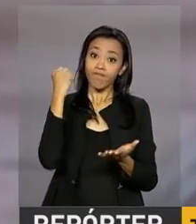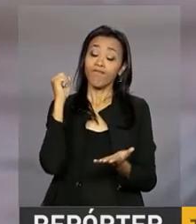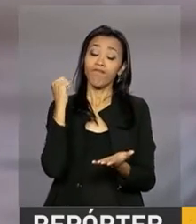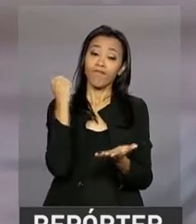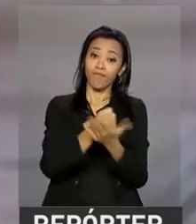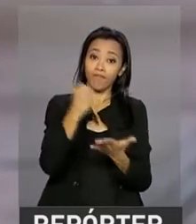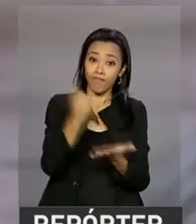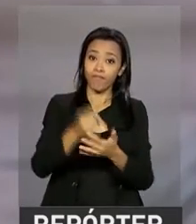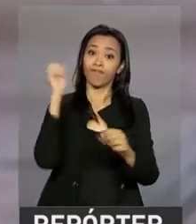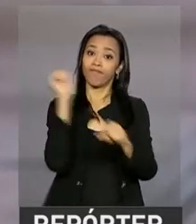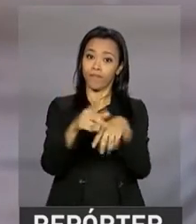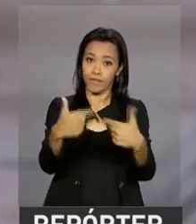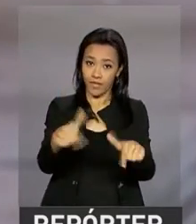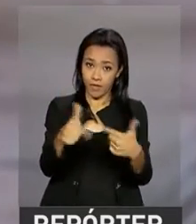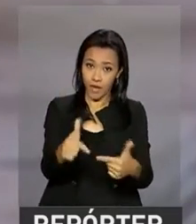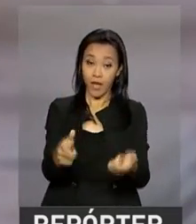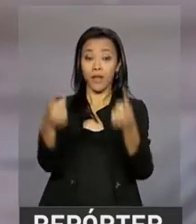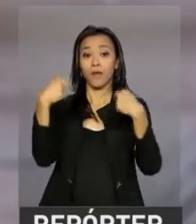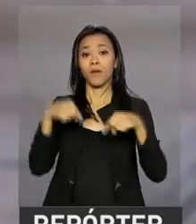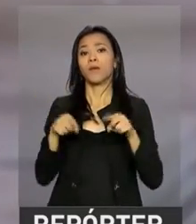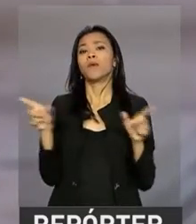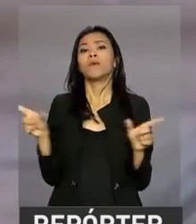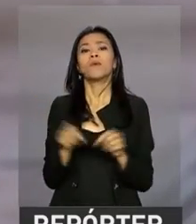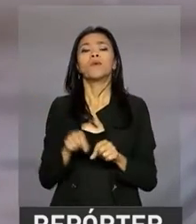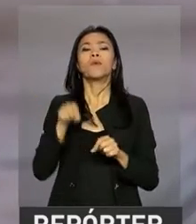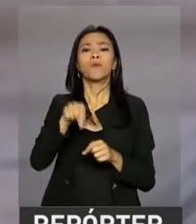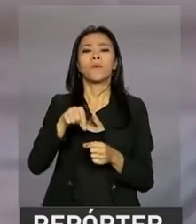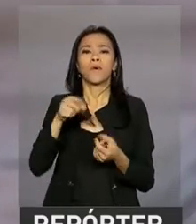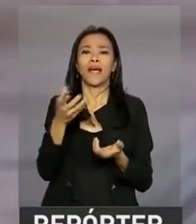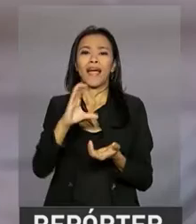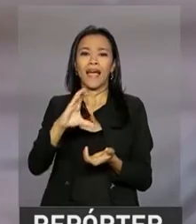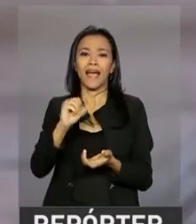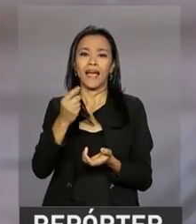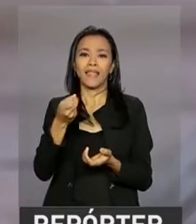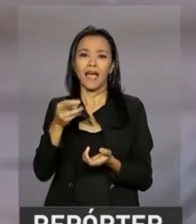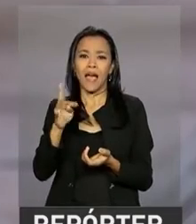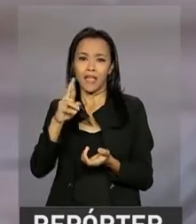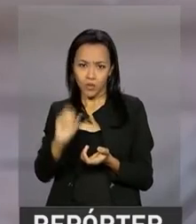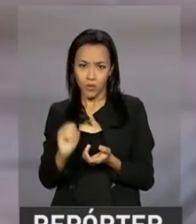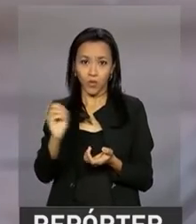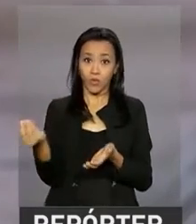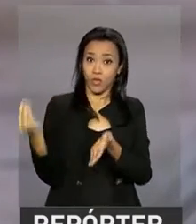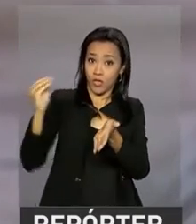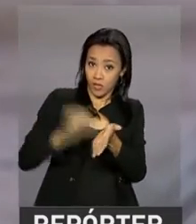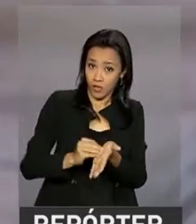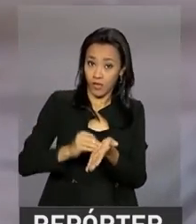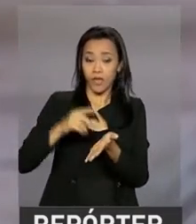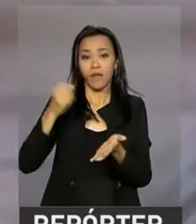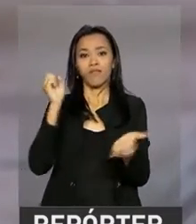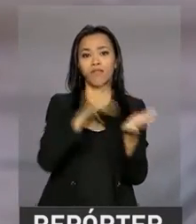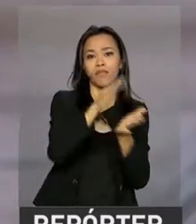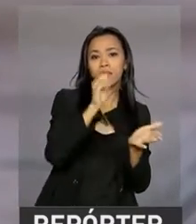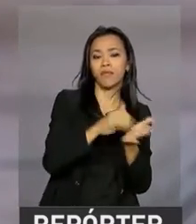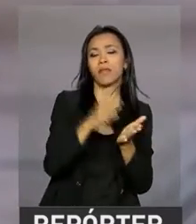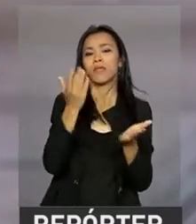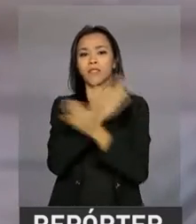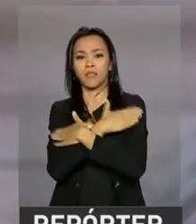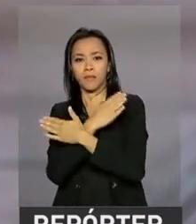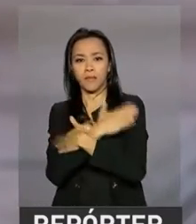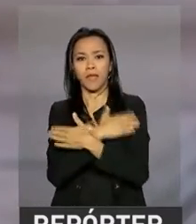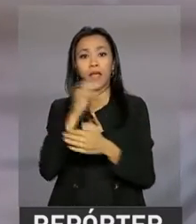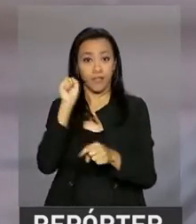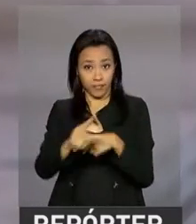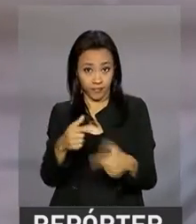da atividade econômica medidos pelo caged cadastro geral de empregados e desempregados do ministério do trabalho cinco tiveram saldo positivo